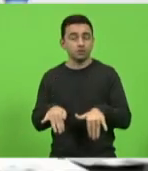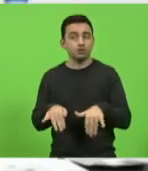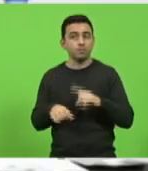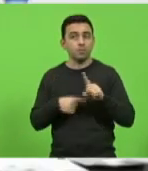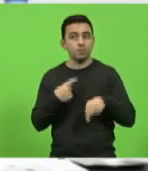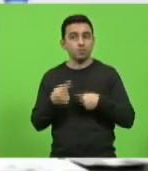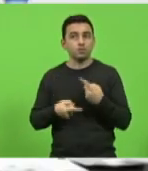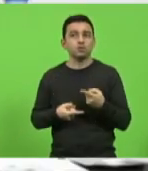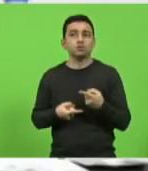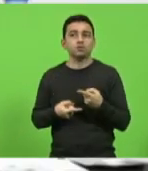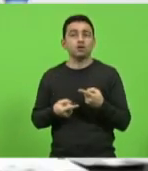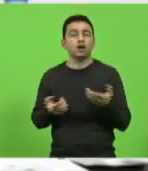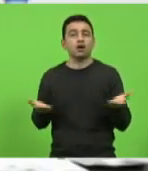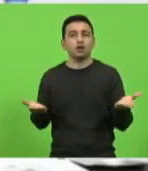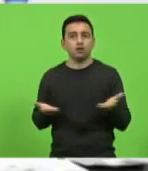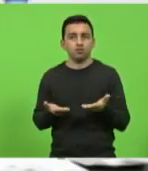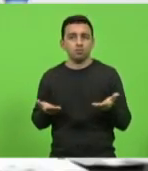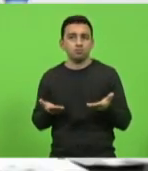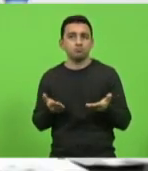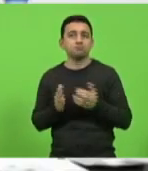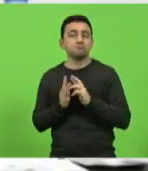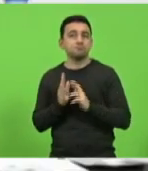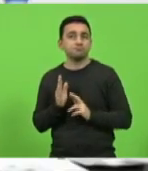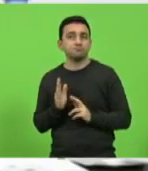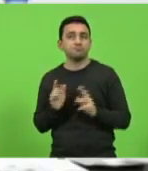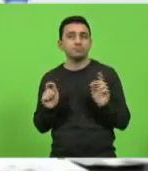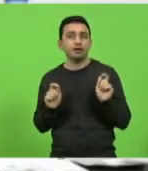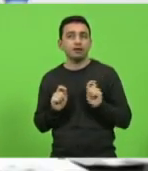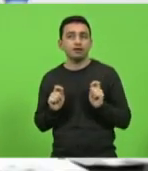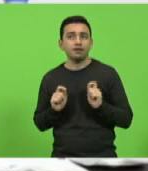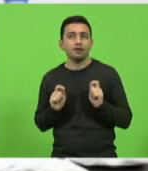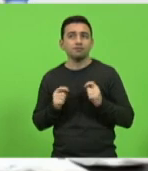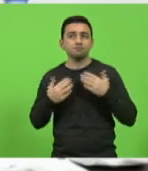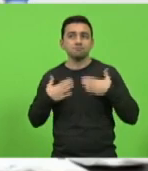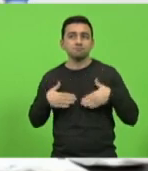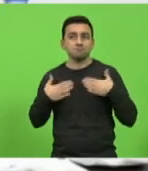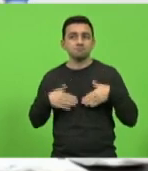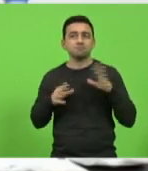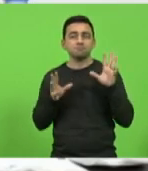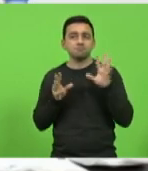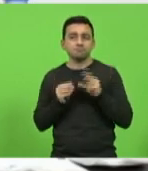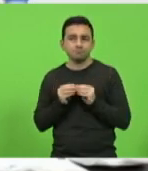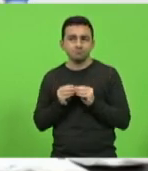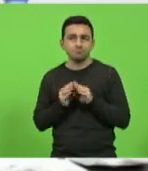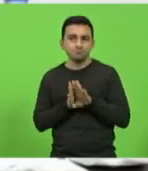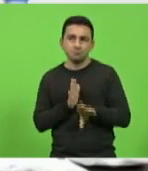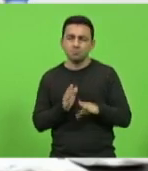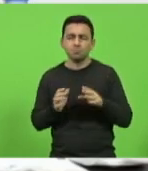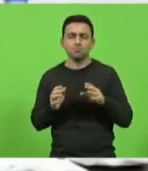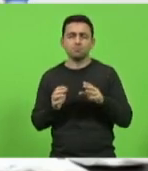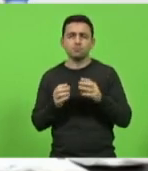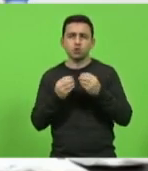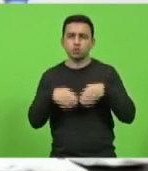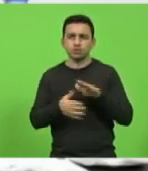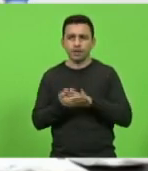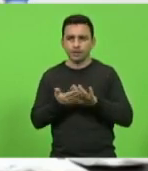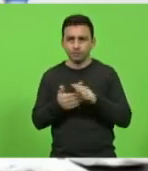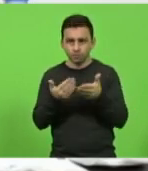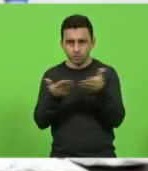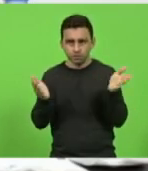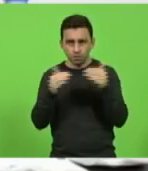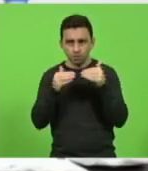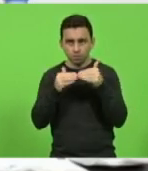de sorte que esse relatório pode ser tranquilamente suprimido sem nenhum prejuízo vossa excelência concordam